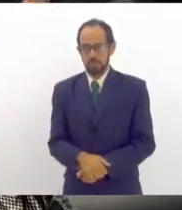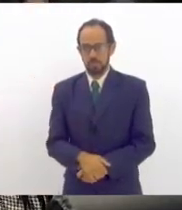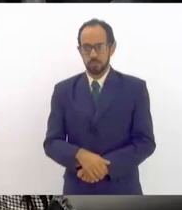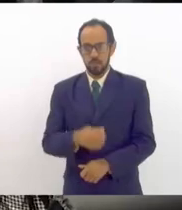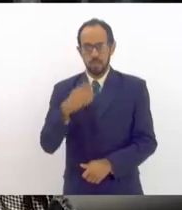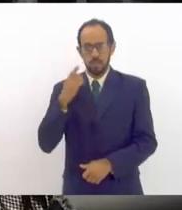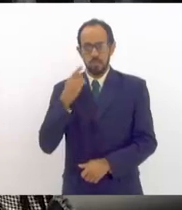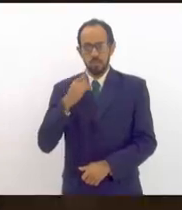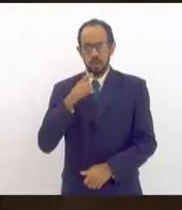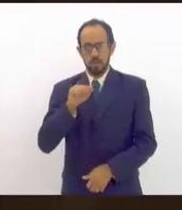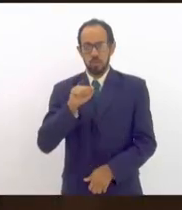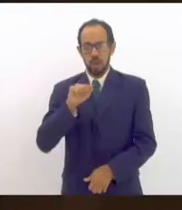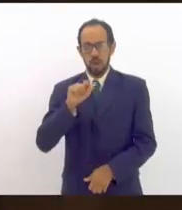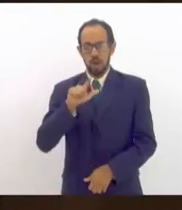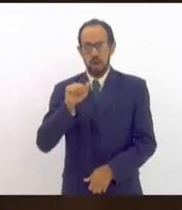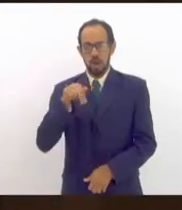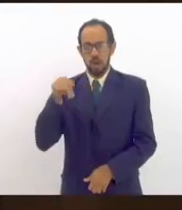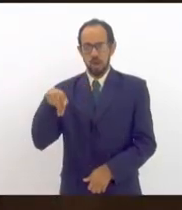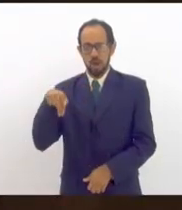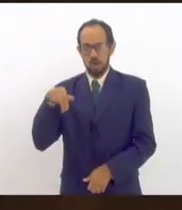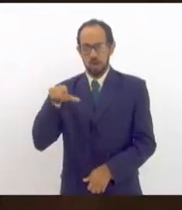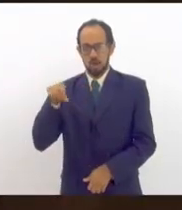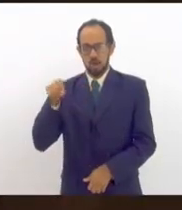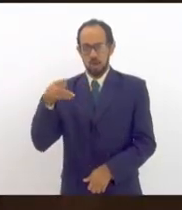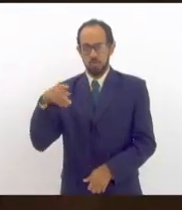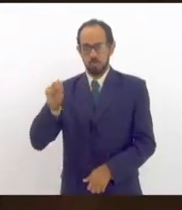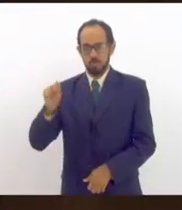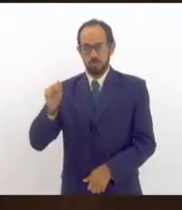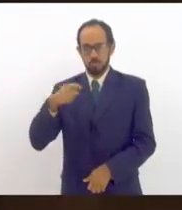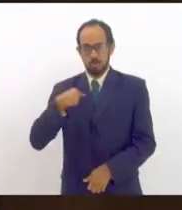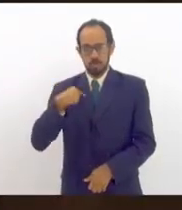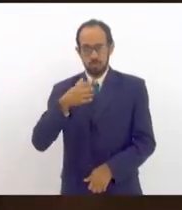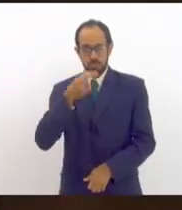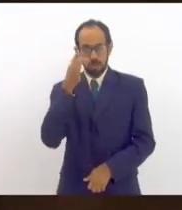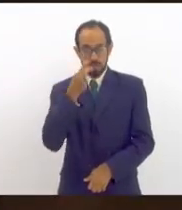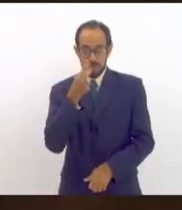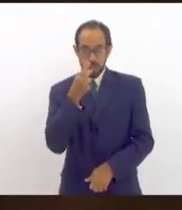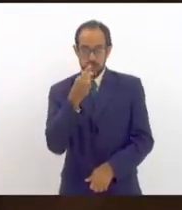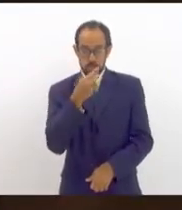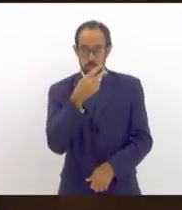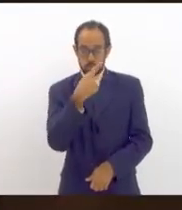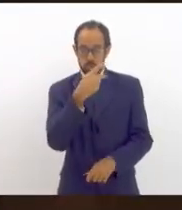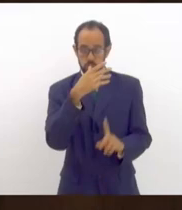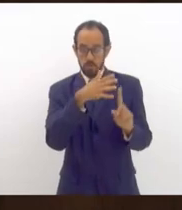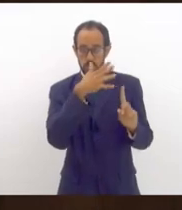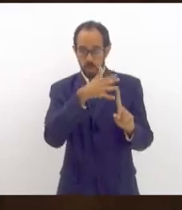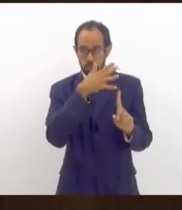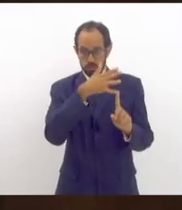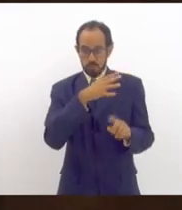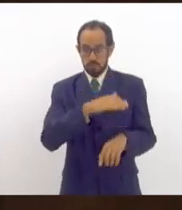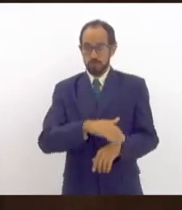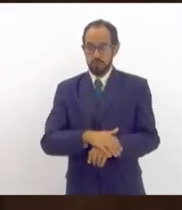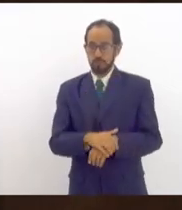eu prestei atenção na sua fala